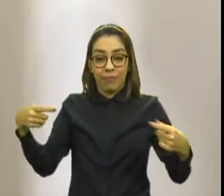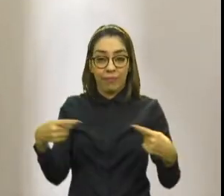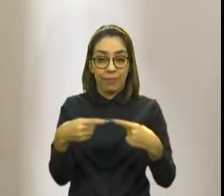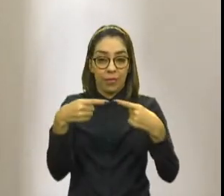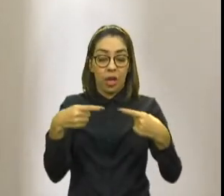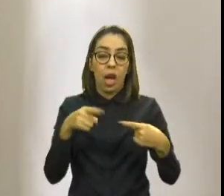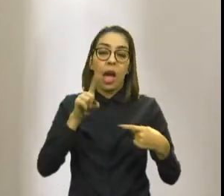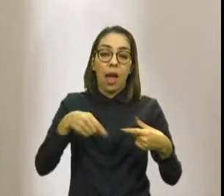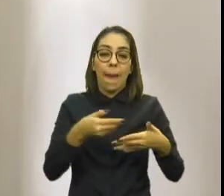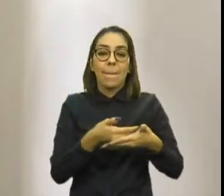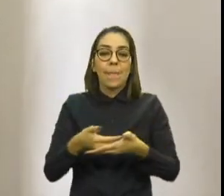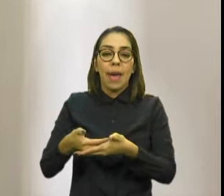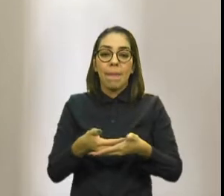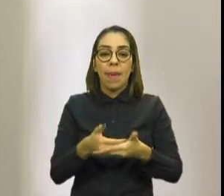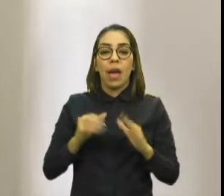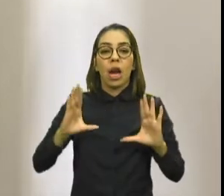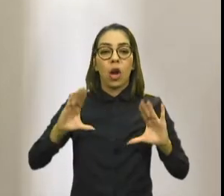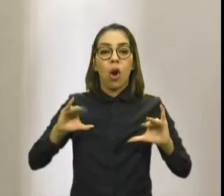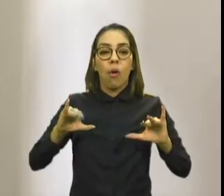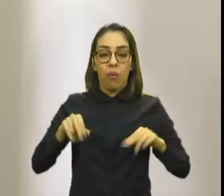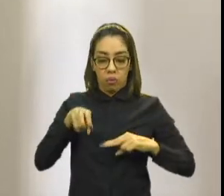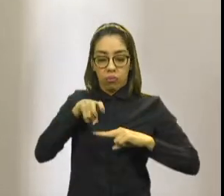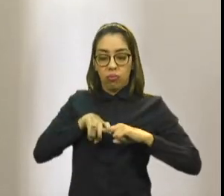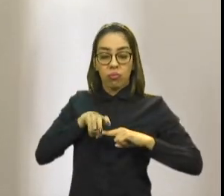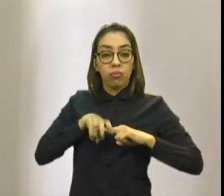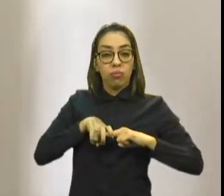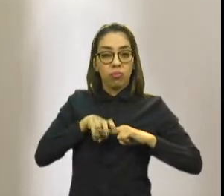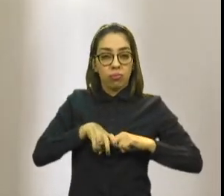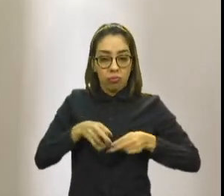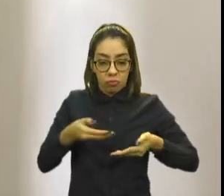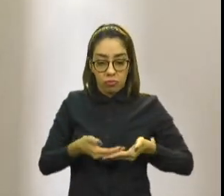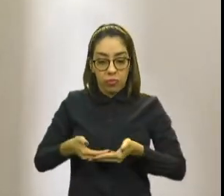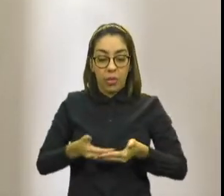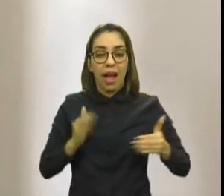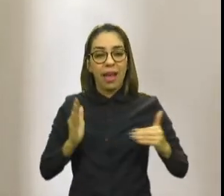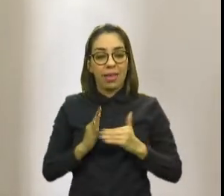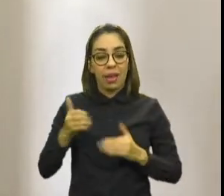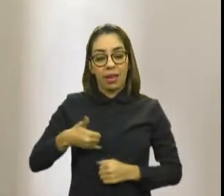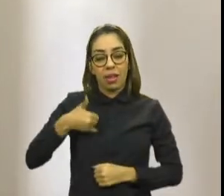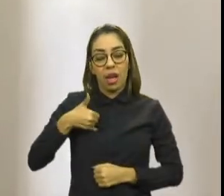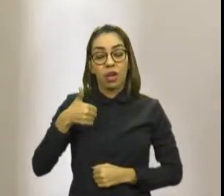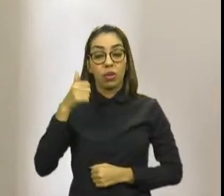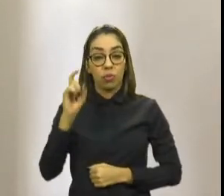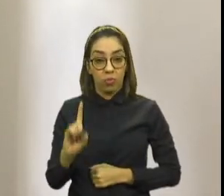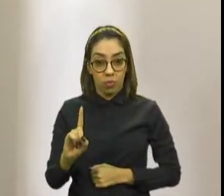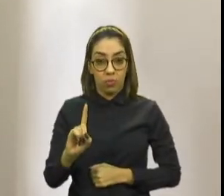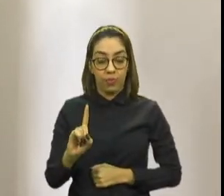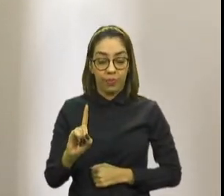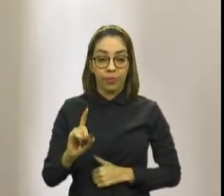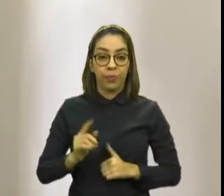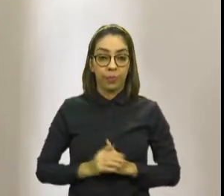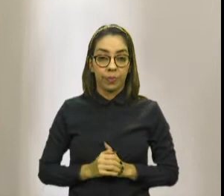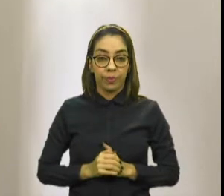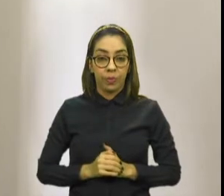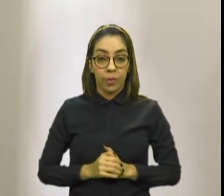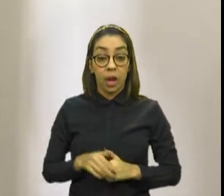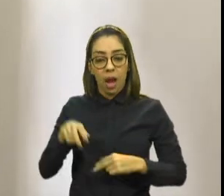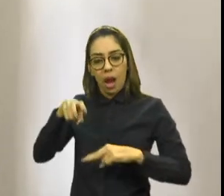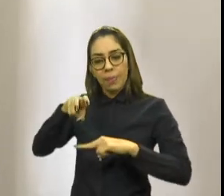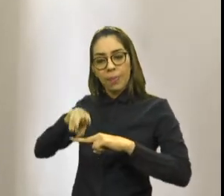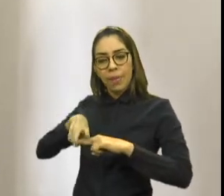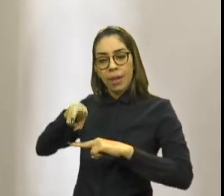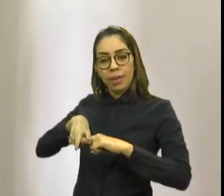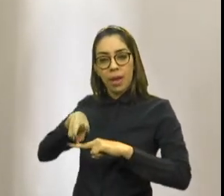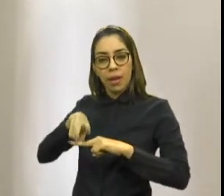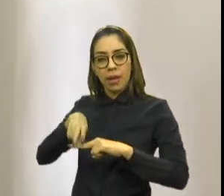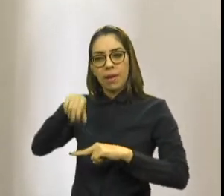que tem que ser usado até a criança completar 1 ano de idade ou peso de 13 quilos. A cadeirinha, que é a mais famosa, de